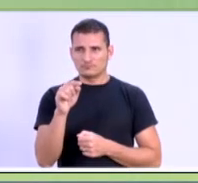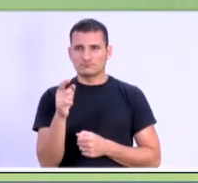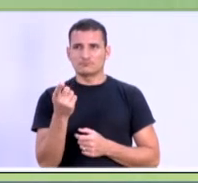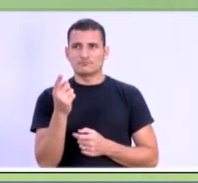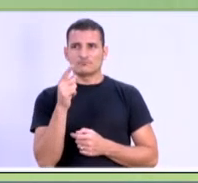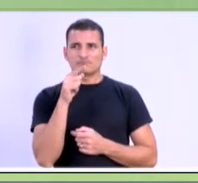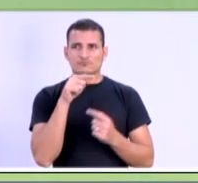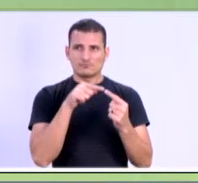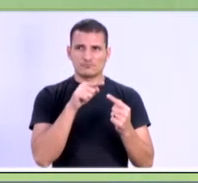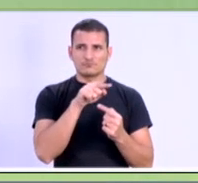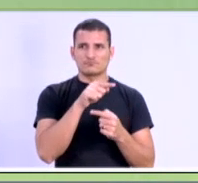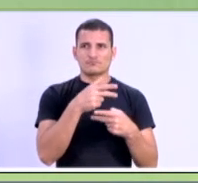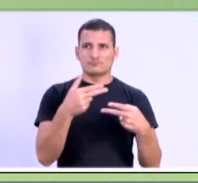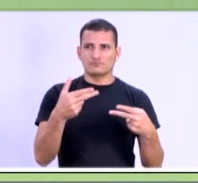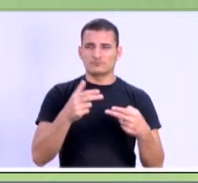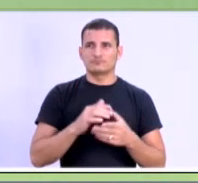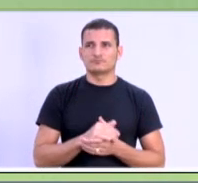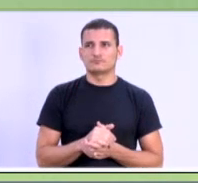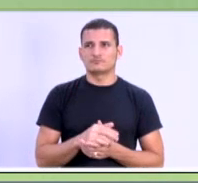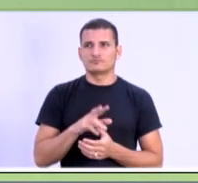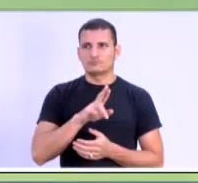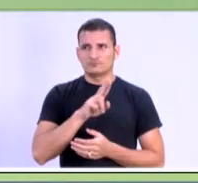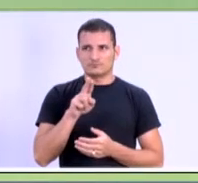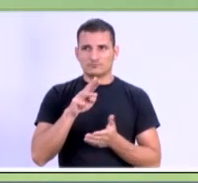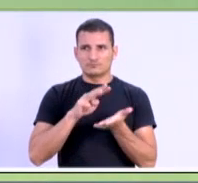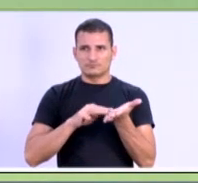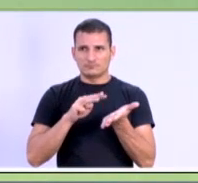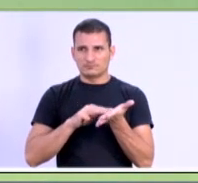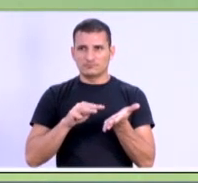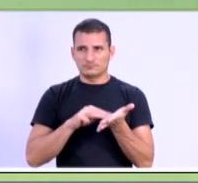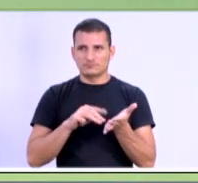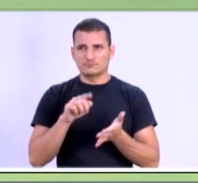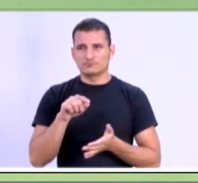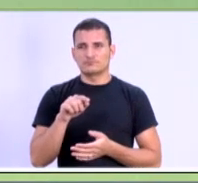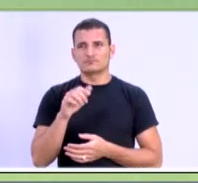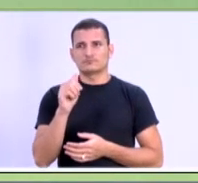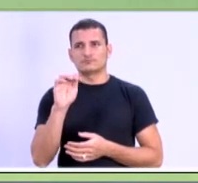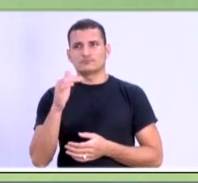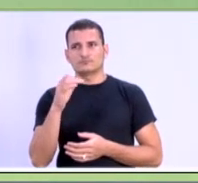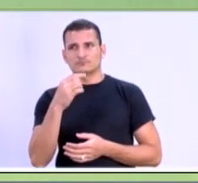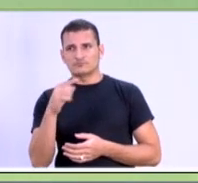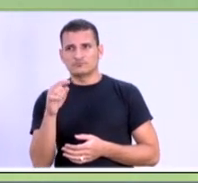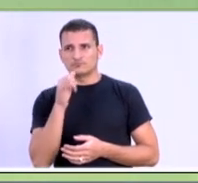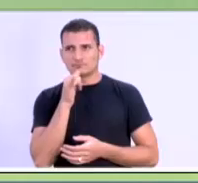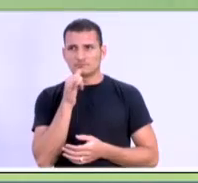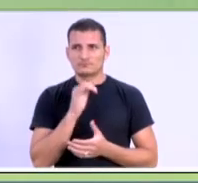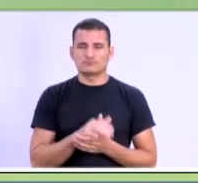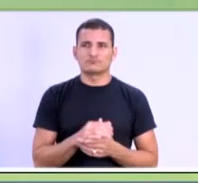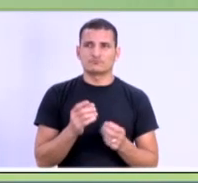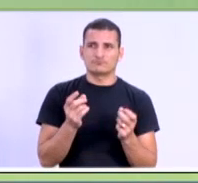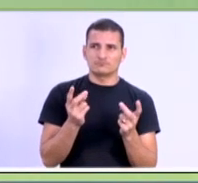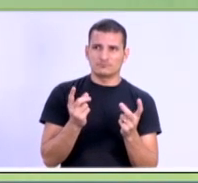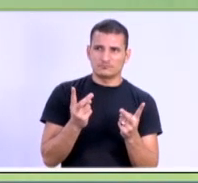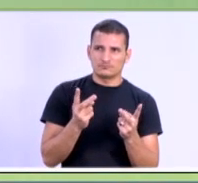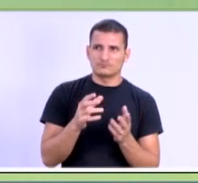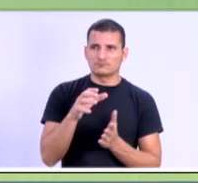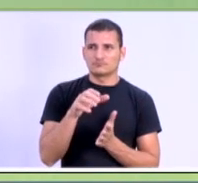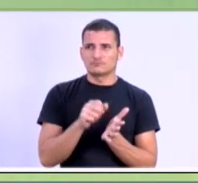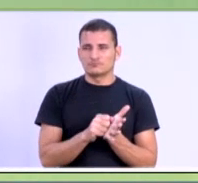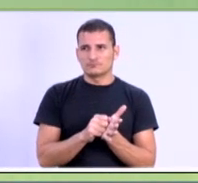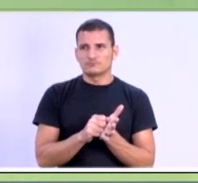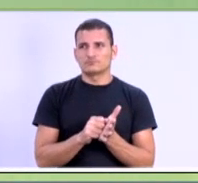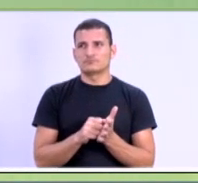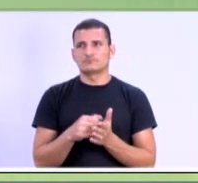objeto. Geralmente, os nomes dos métodos remetem a uma ação, por exemplo, um método vender,